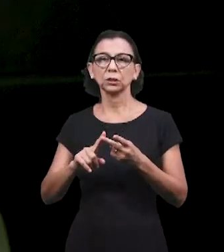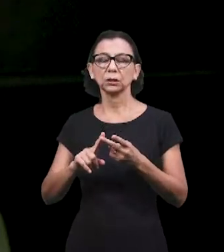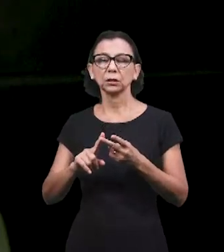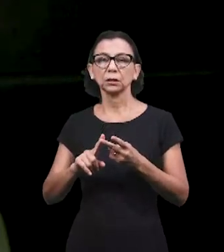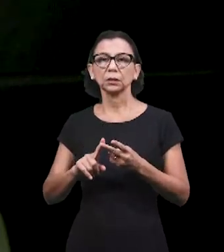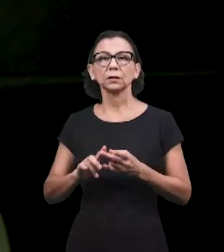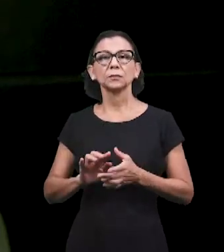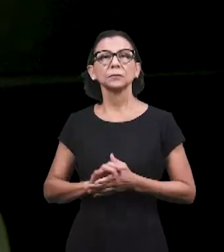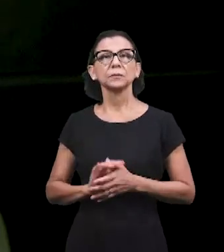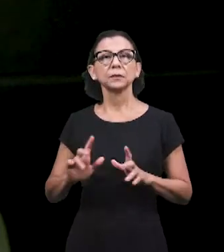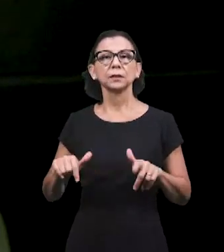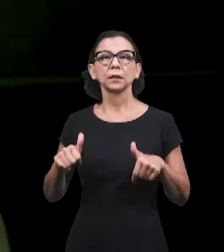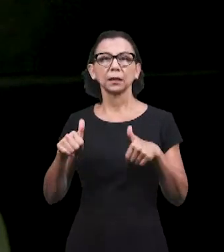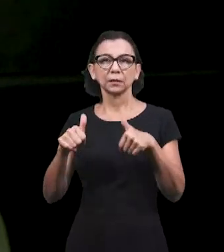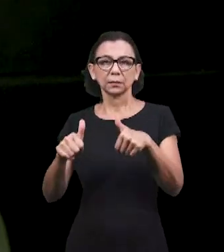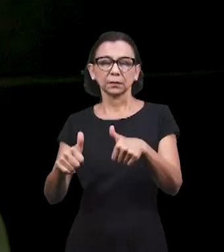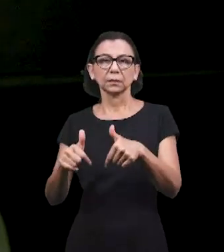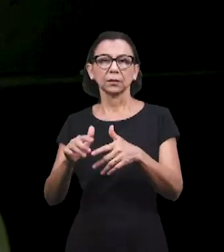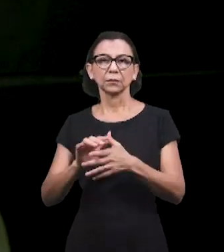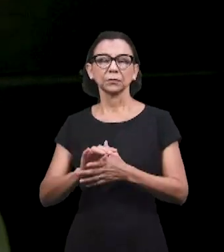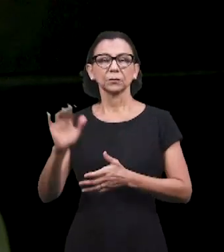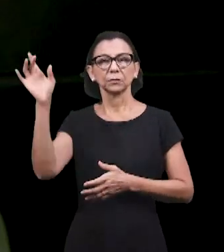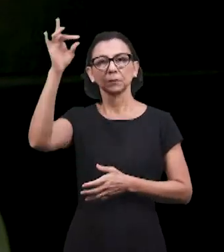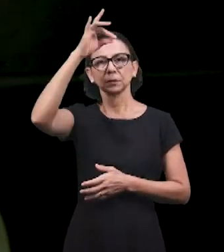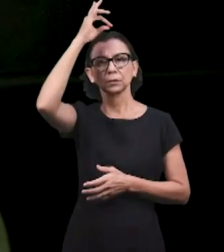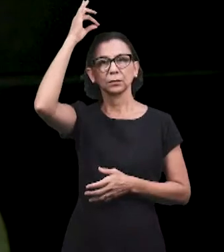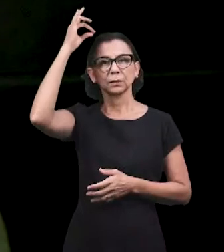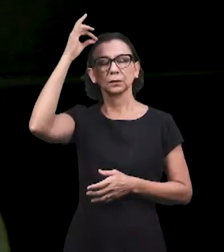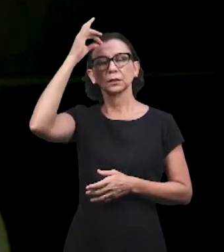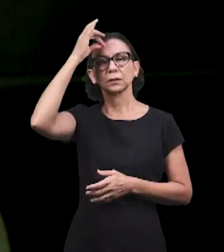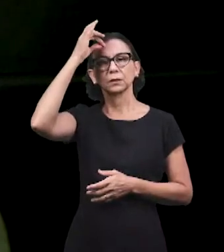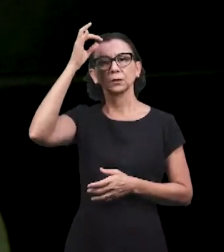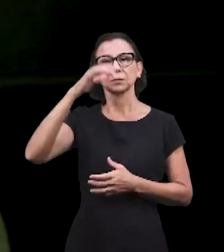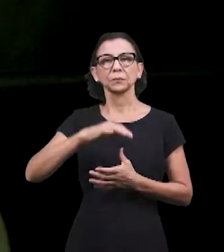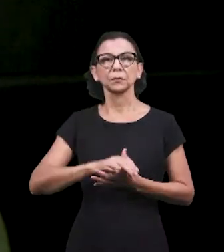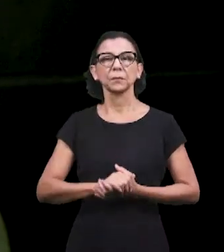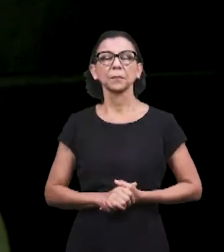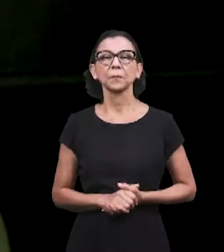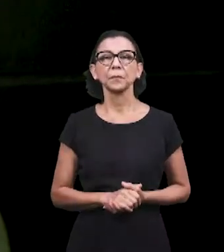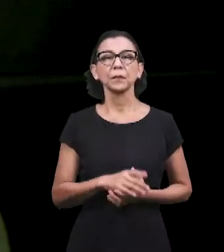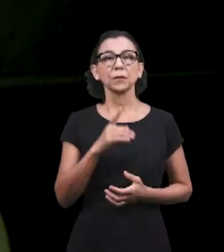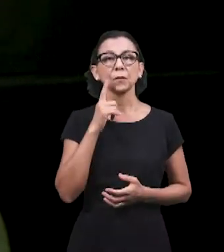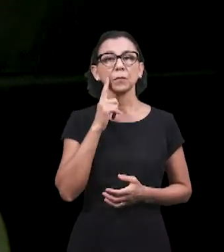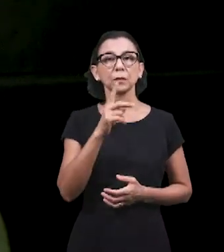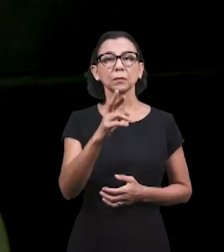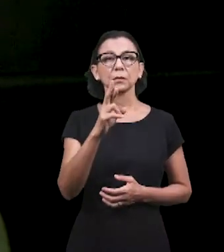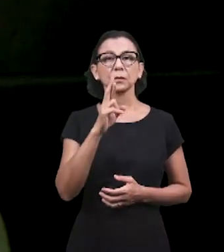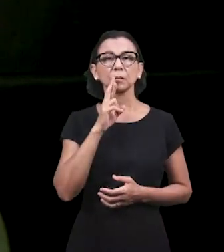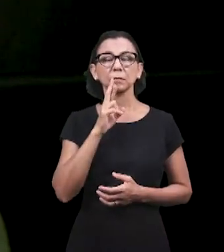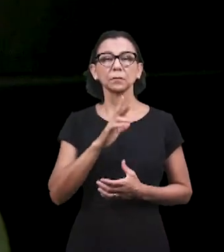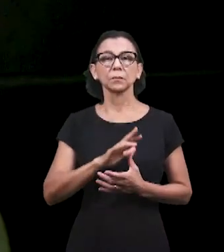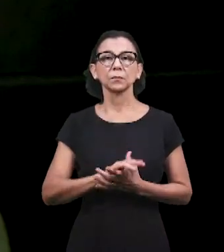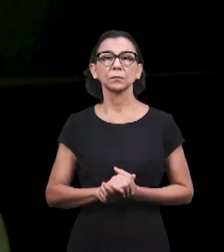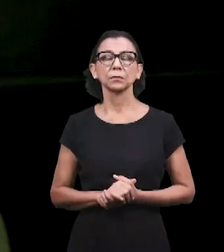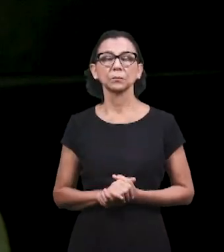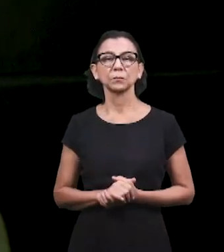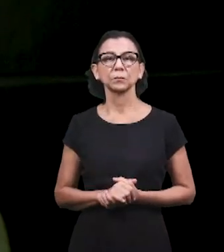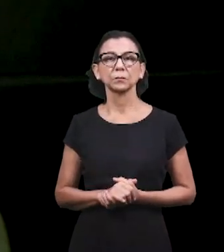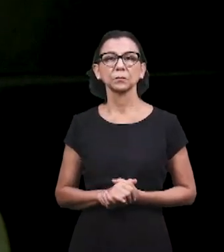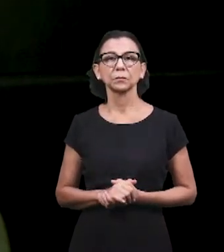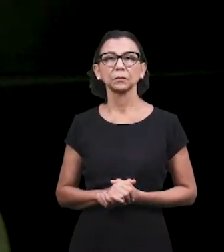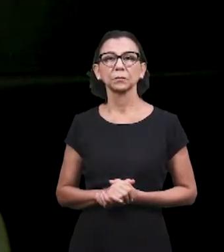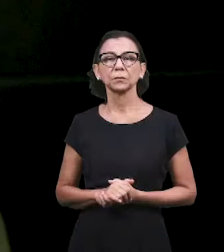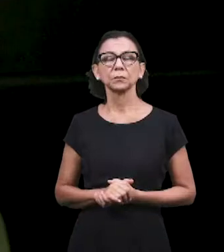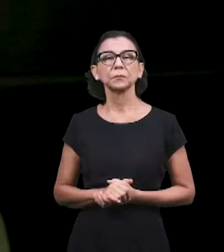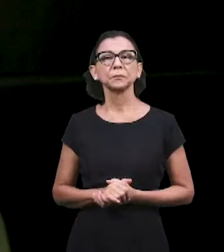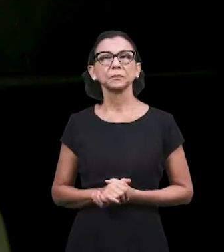irmã Fernanda. A irmã Fernanda, ela é do grupo de jovens da nossa igreja em Rondonópolis, lá no estado de Mato Grosso.